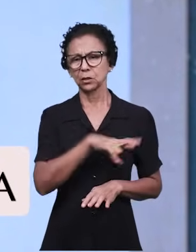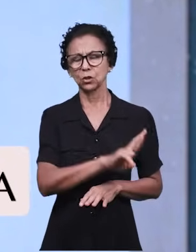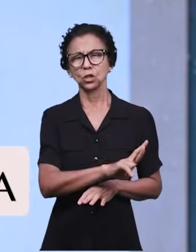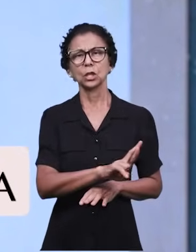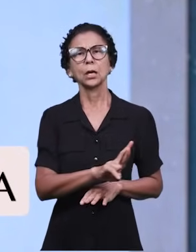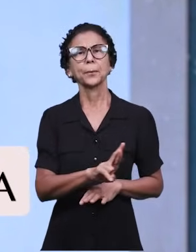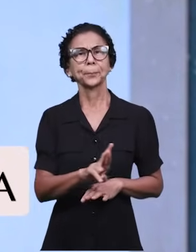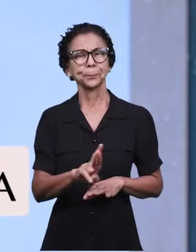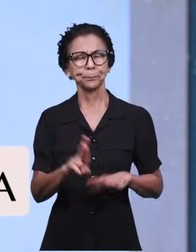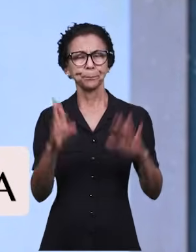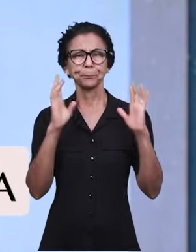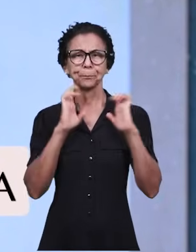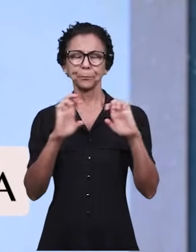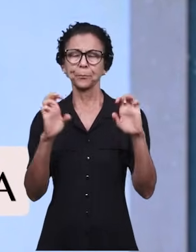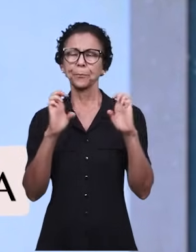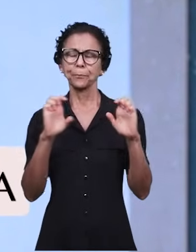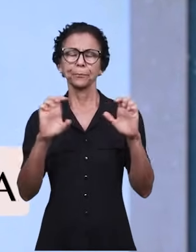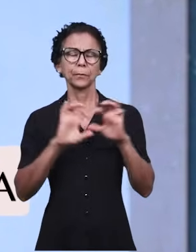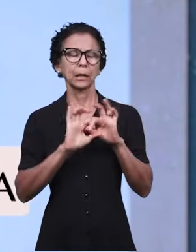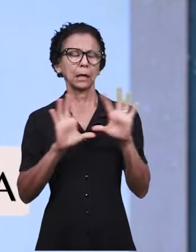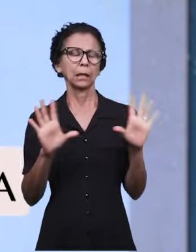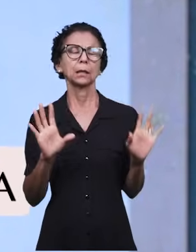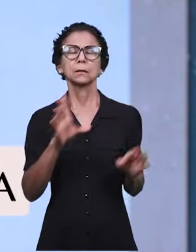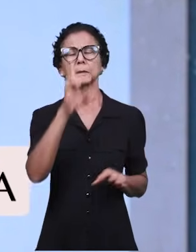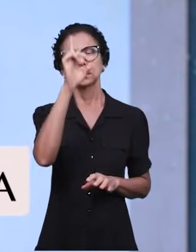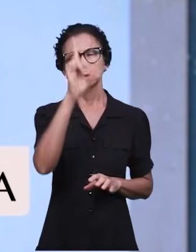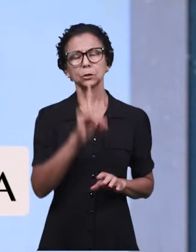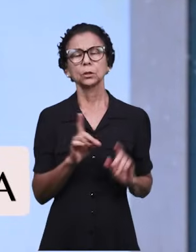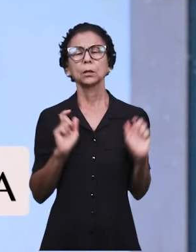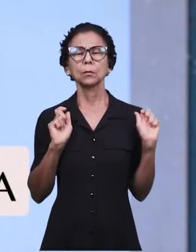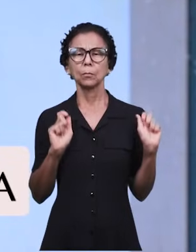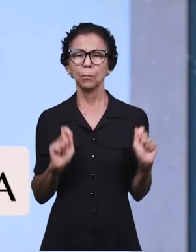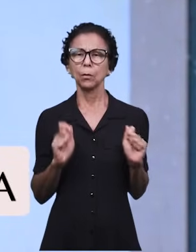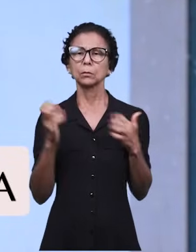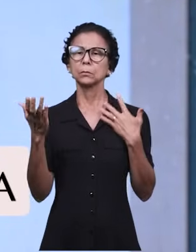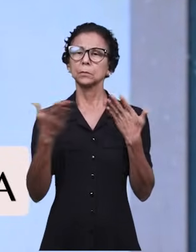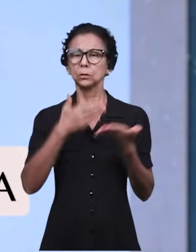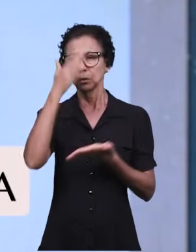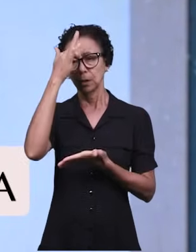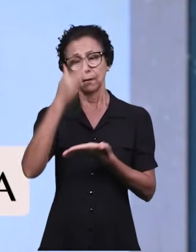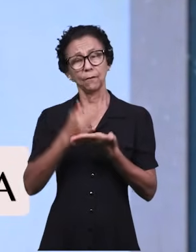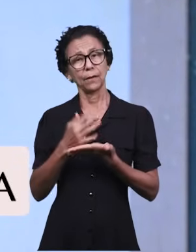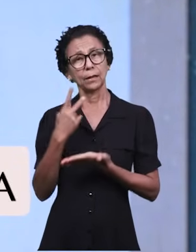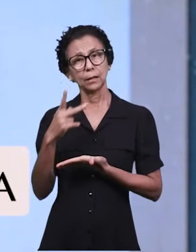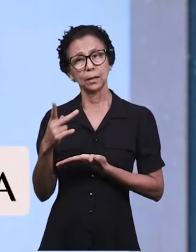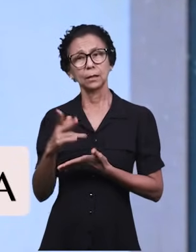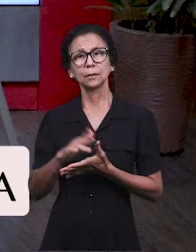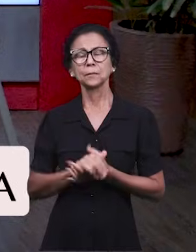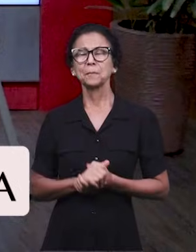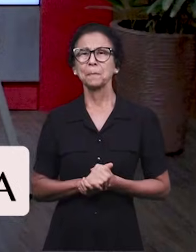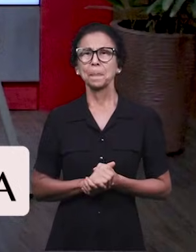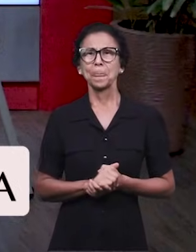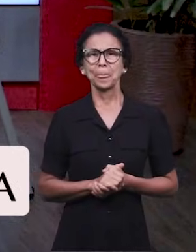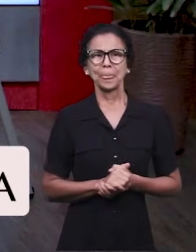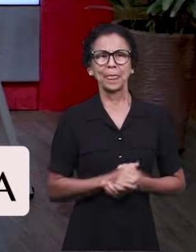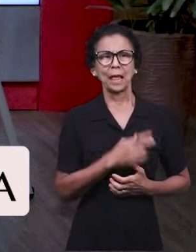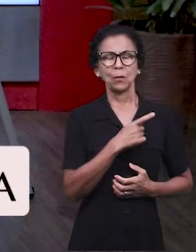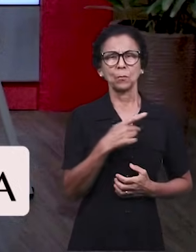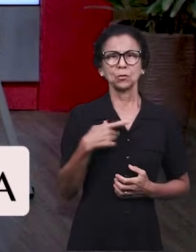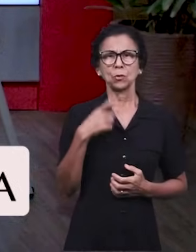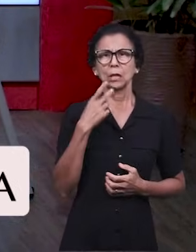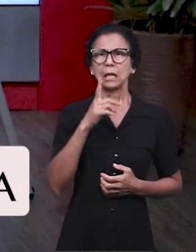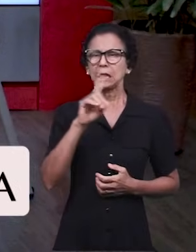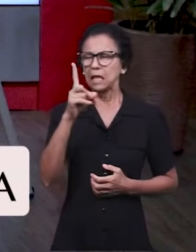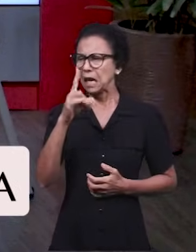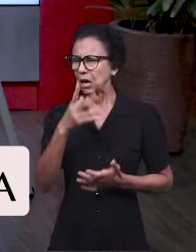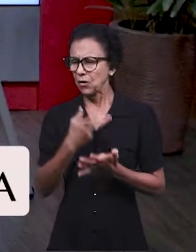de expressão. Então ele tem o direito de compartilhar a fé dele. Aí o pastor disse: não, mas não é